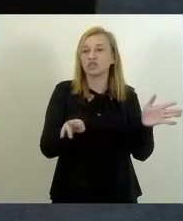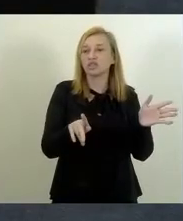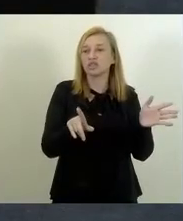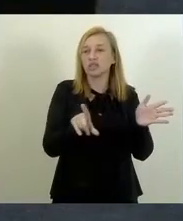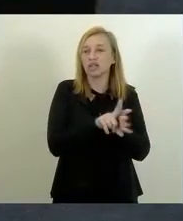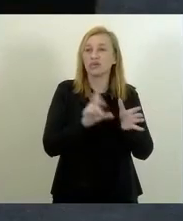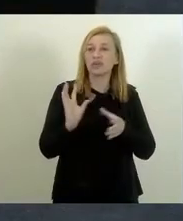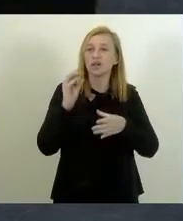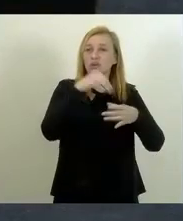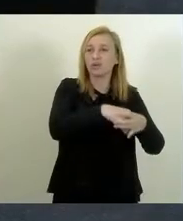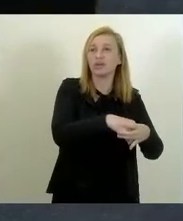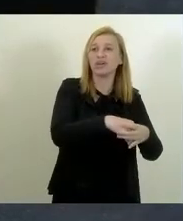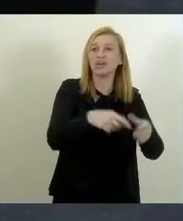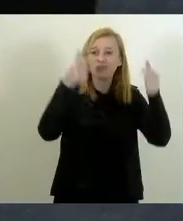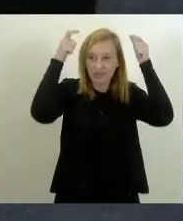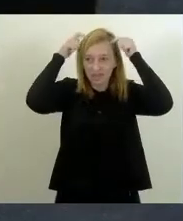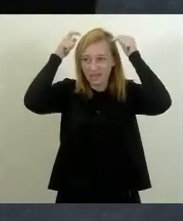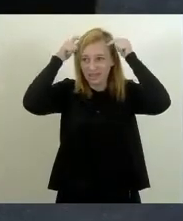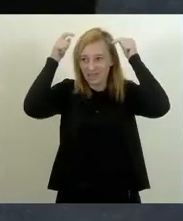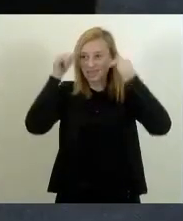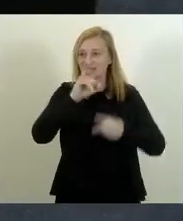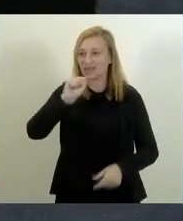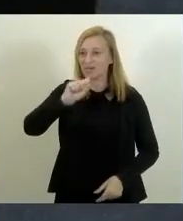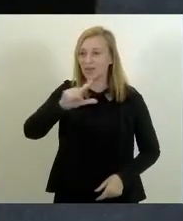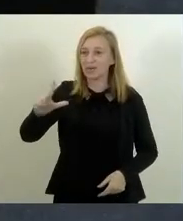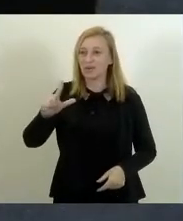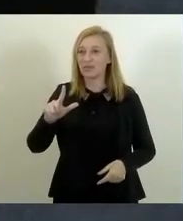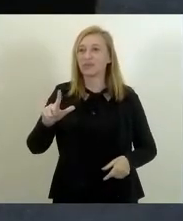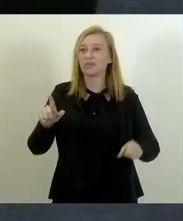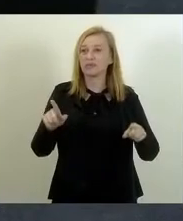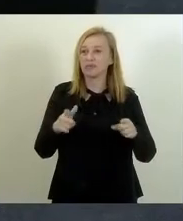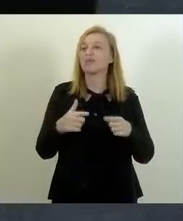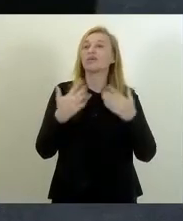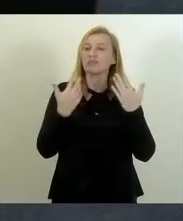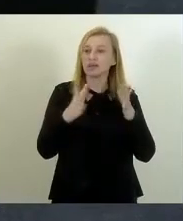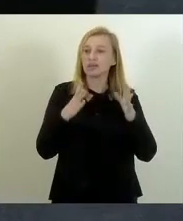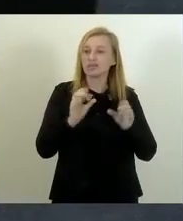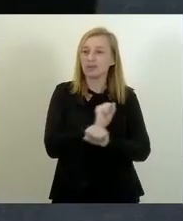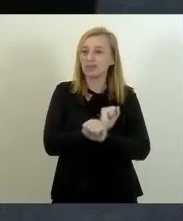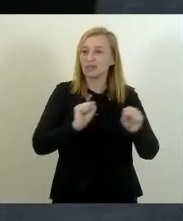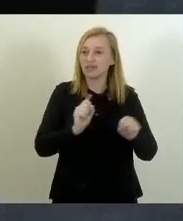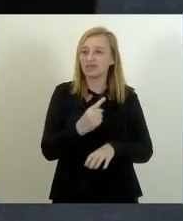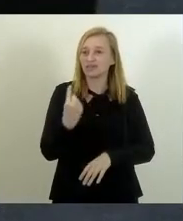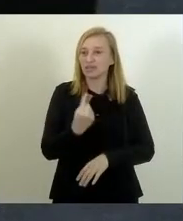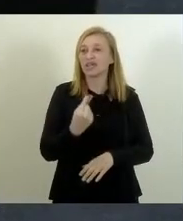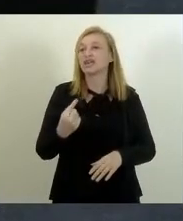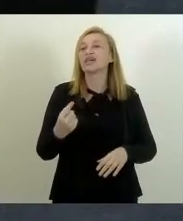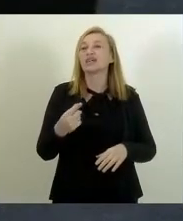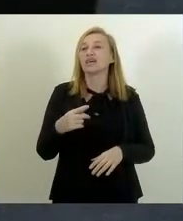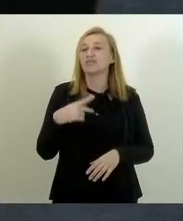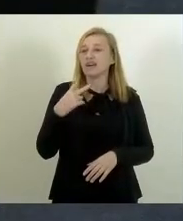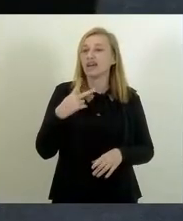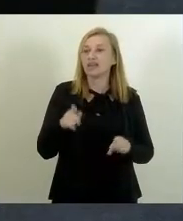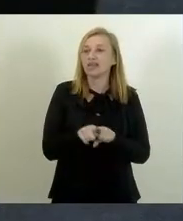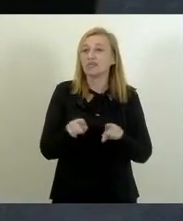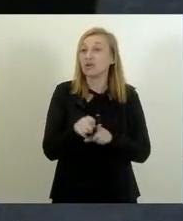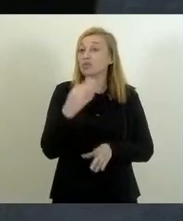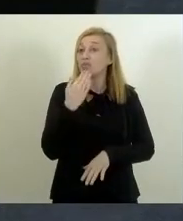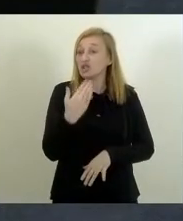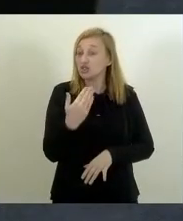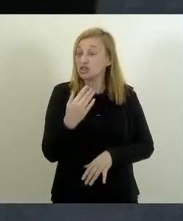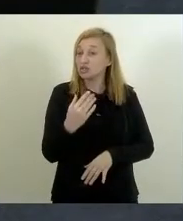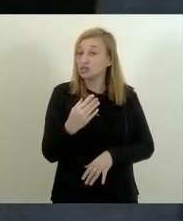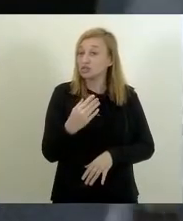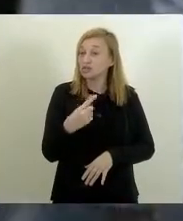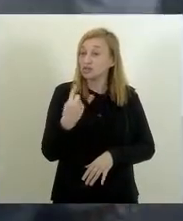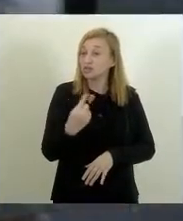Isabel como heroína patrona da nossa abolição. E aproveitar, senhor presidente, e fazer aqui um pedido à Vossa Excelência, já